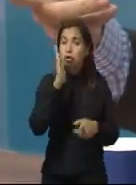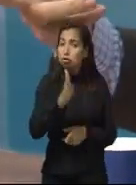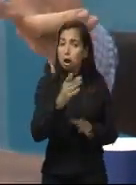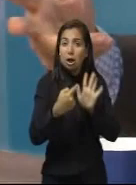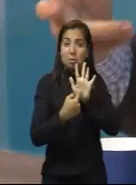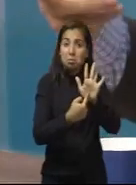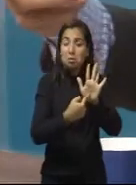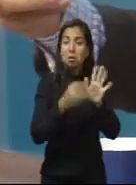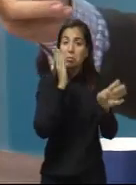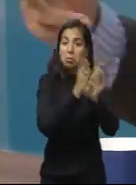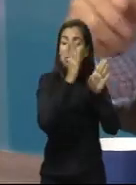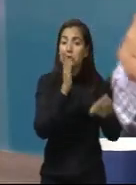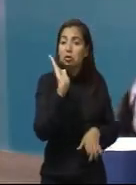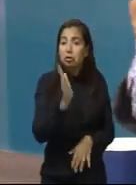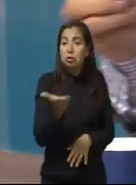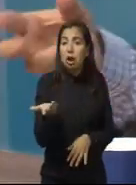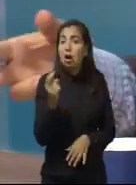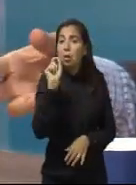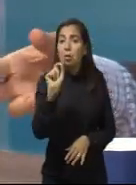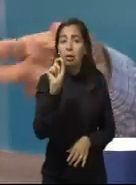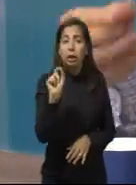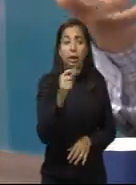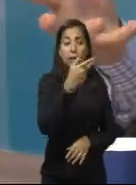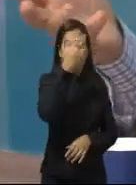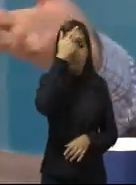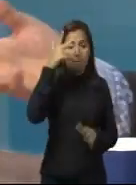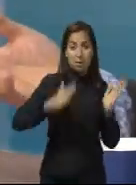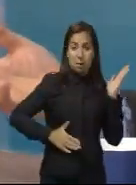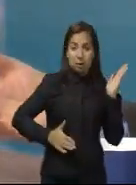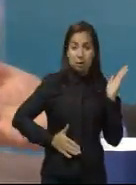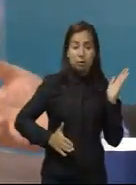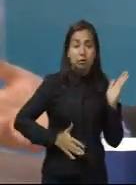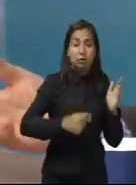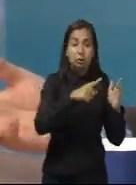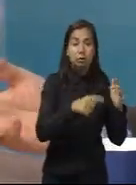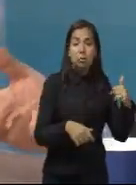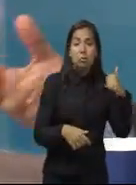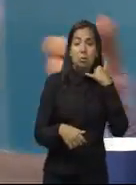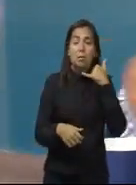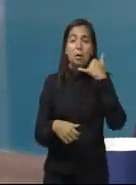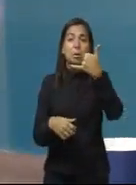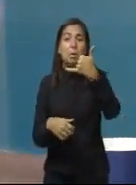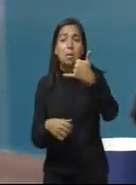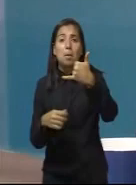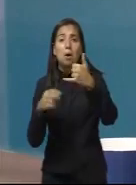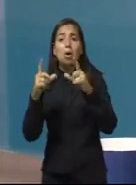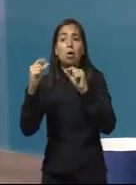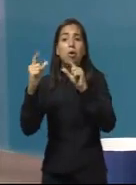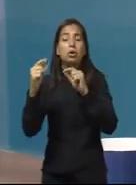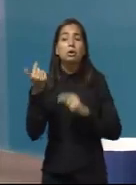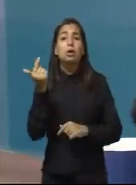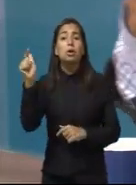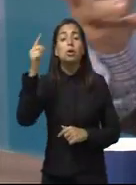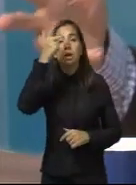comunicando, né, com a pessoa do rádio, né,